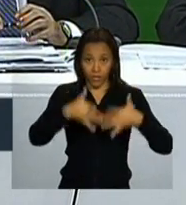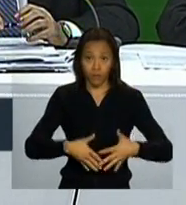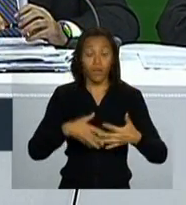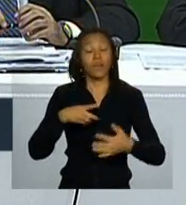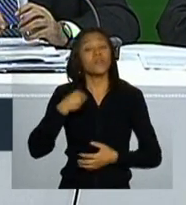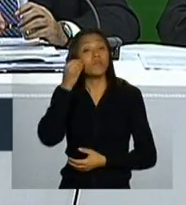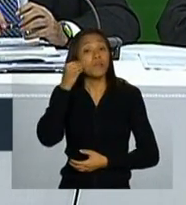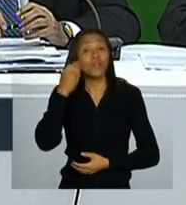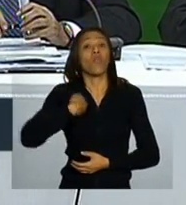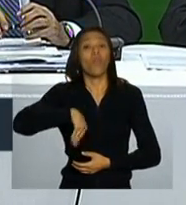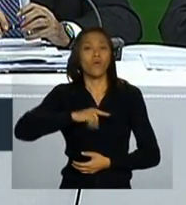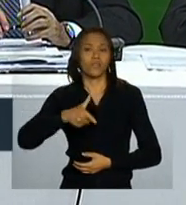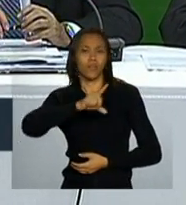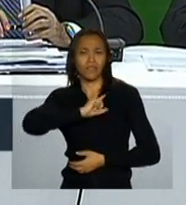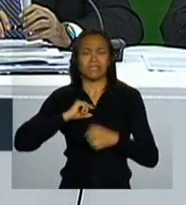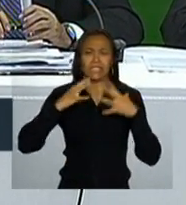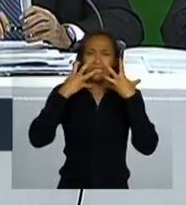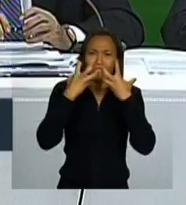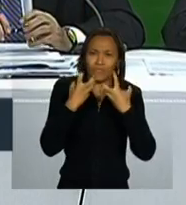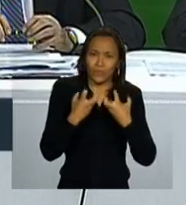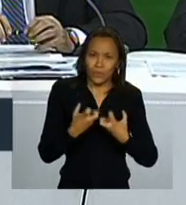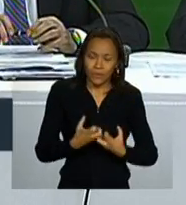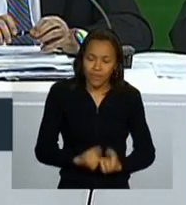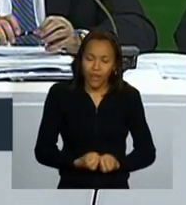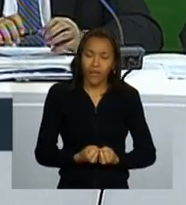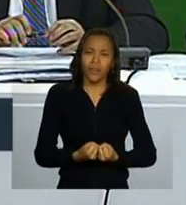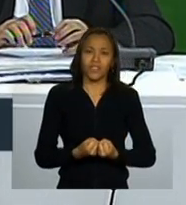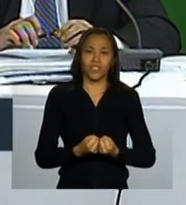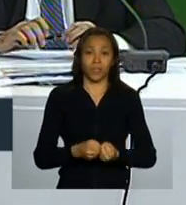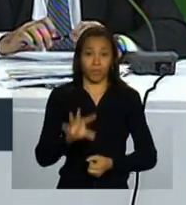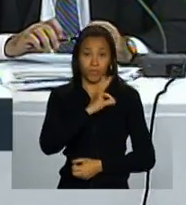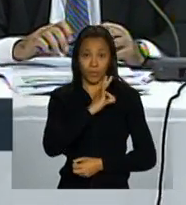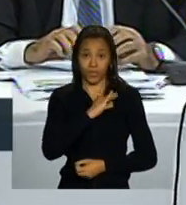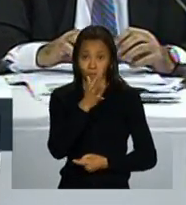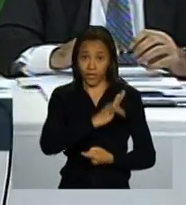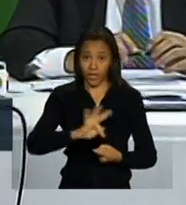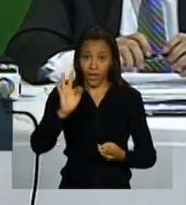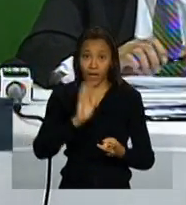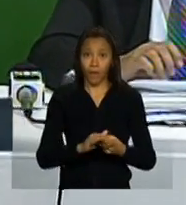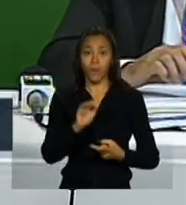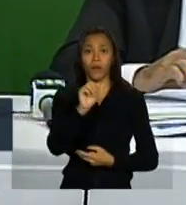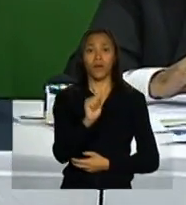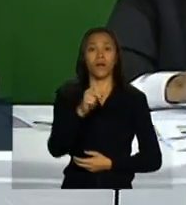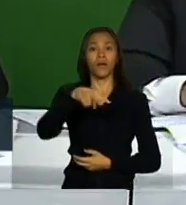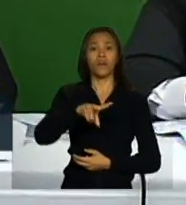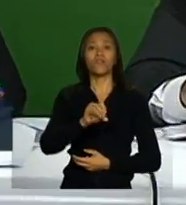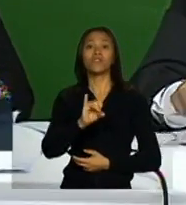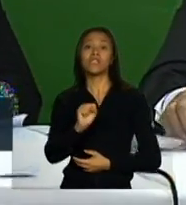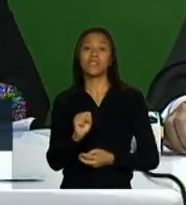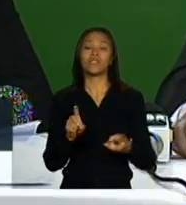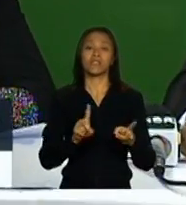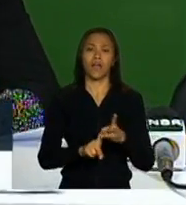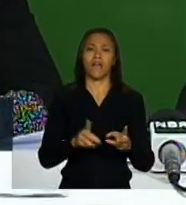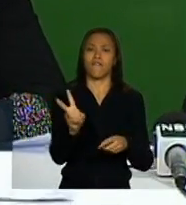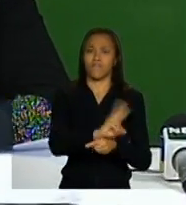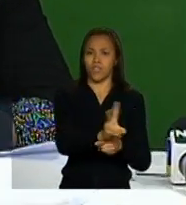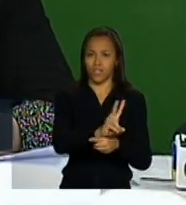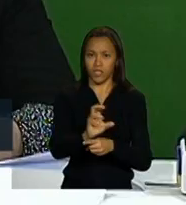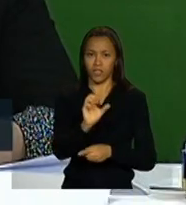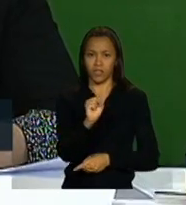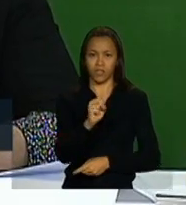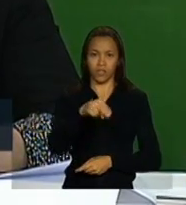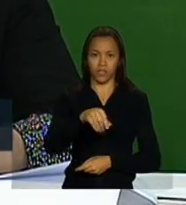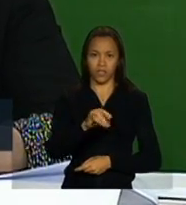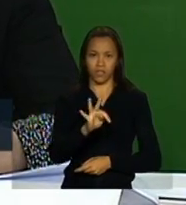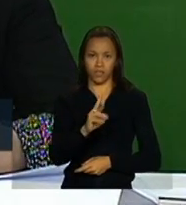também tínhamos muita dificuldade de relação entre os órgãos, Polícia Federal, Anvisa, Vigilância Sanitária. Cada um